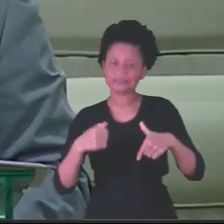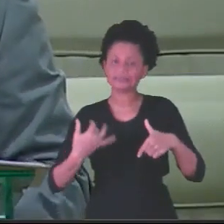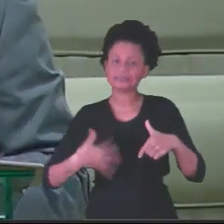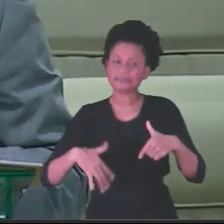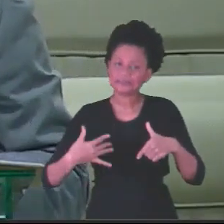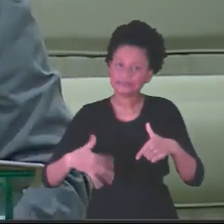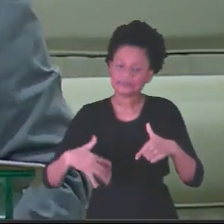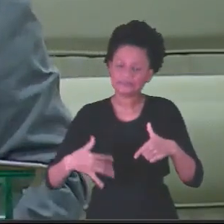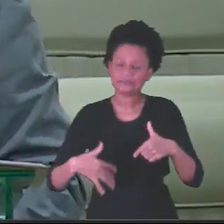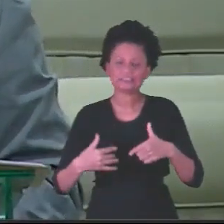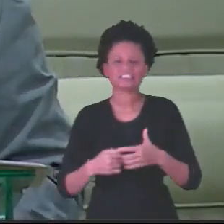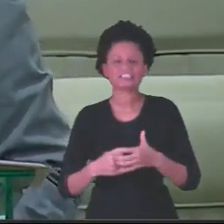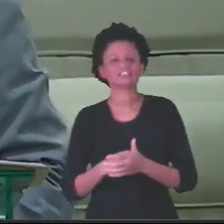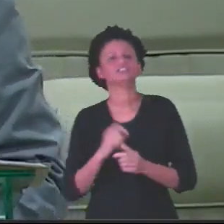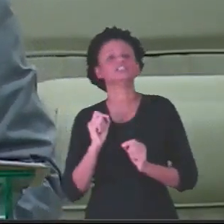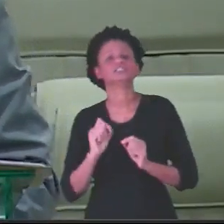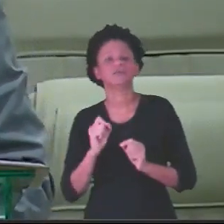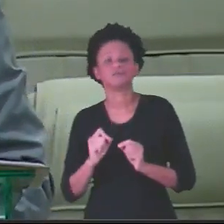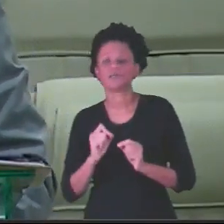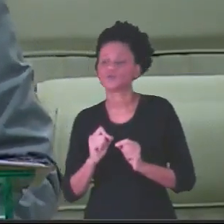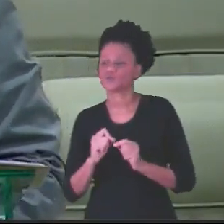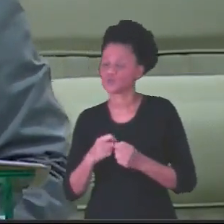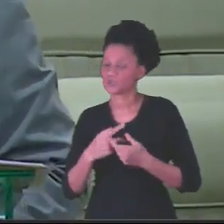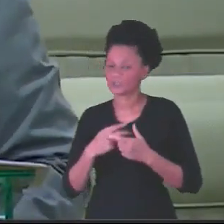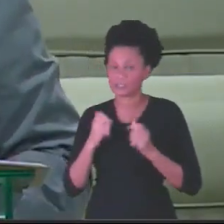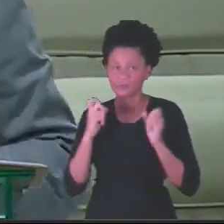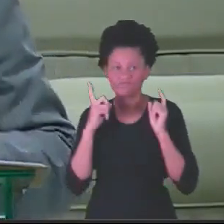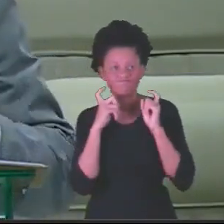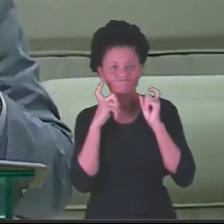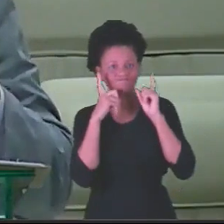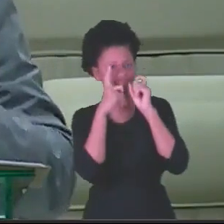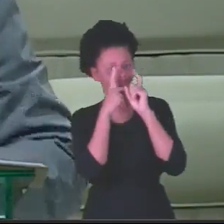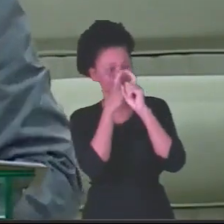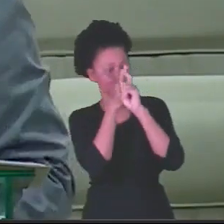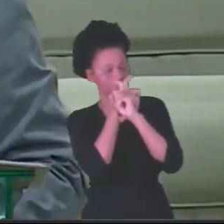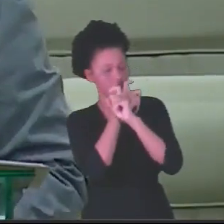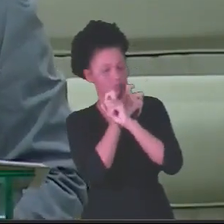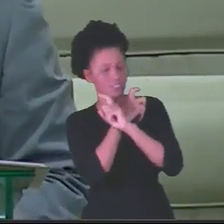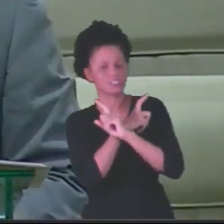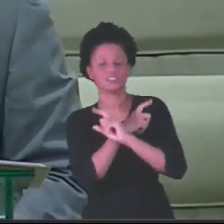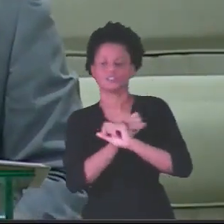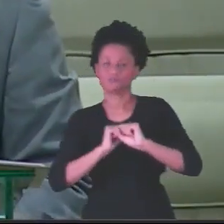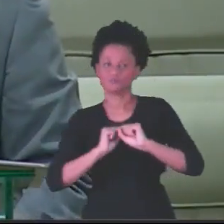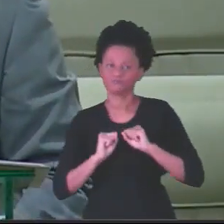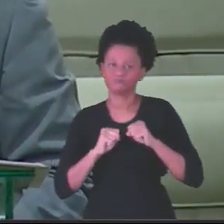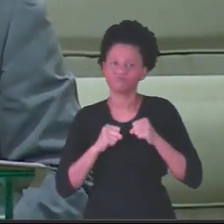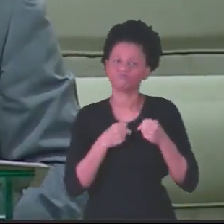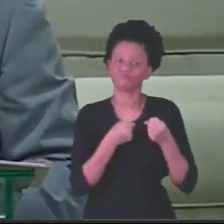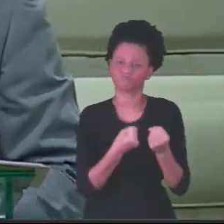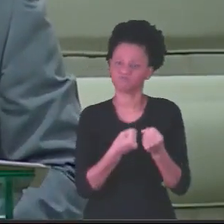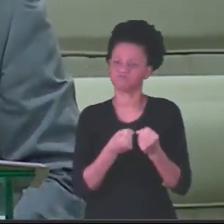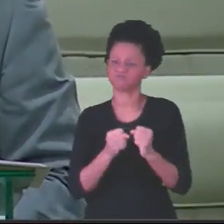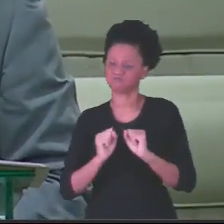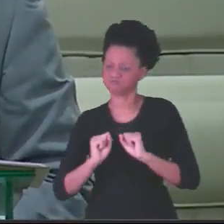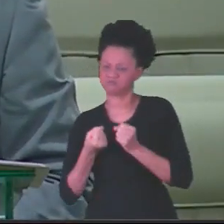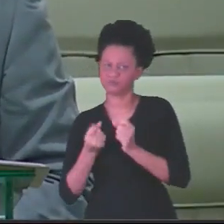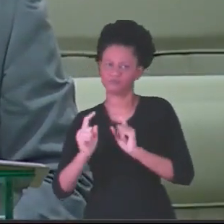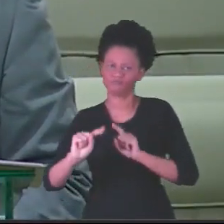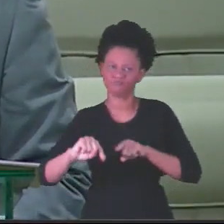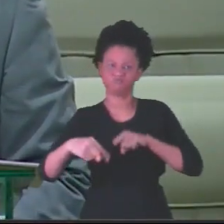um dos seus combates e nos seus enfrentamentos com pessoas